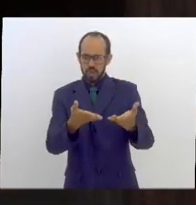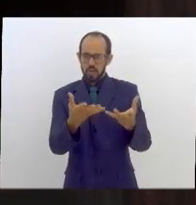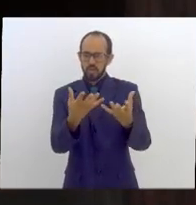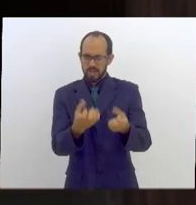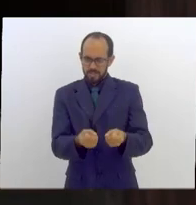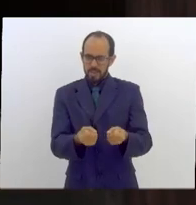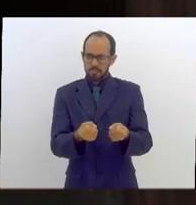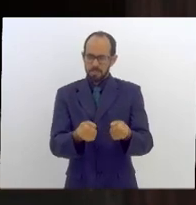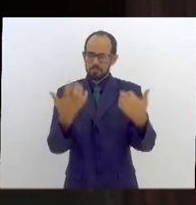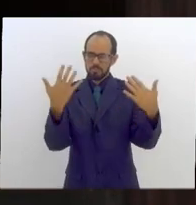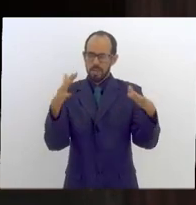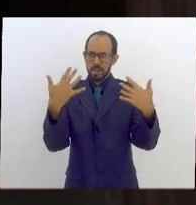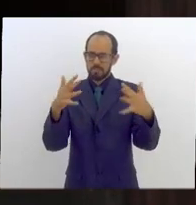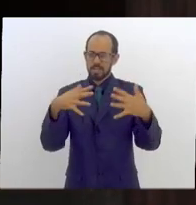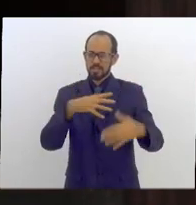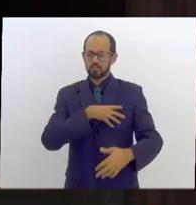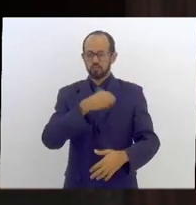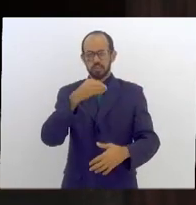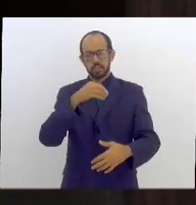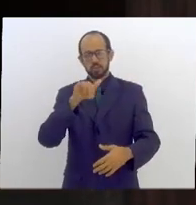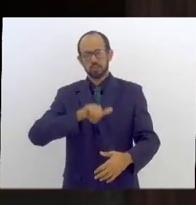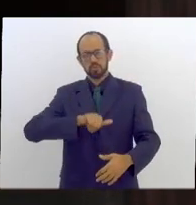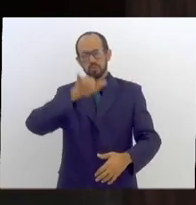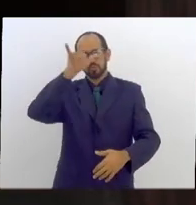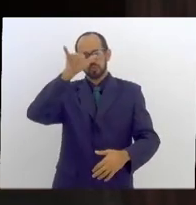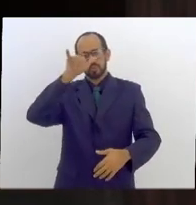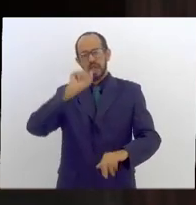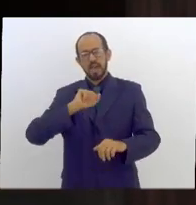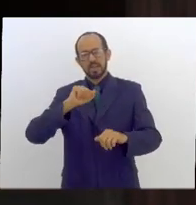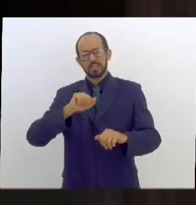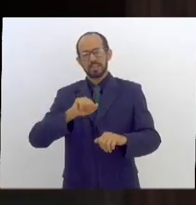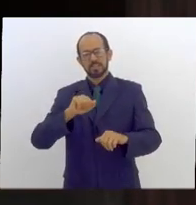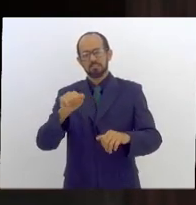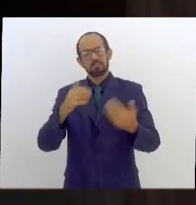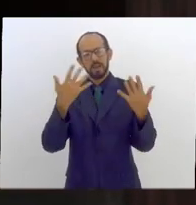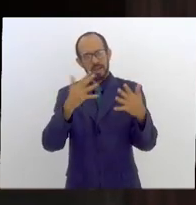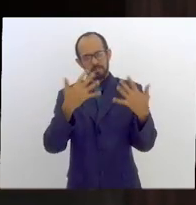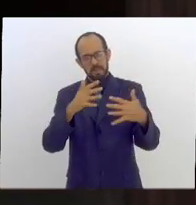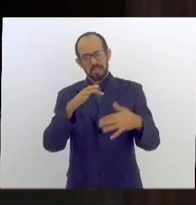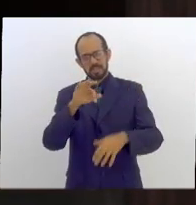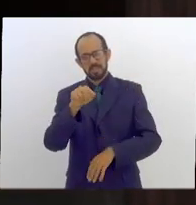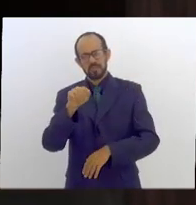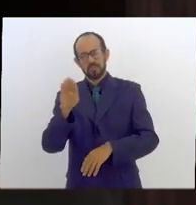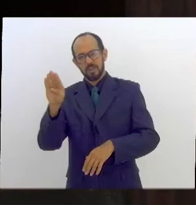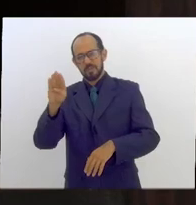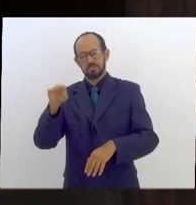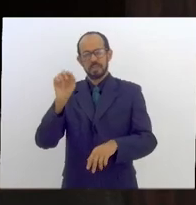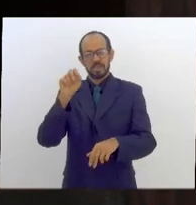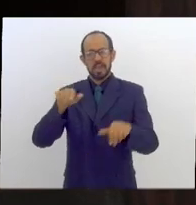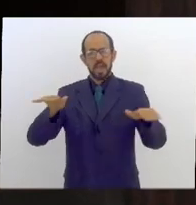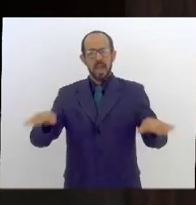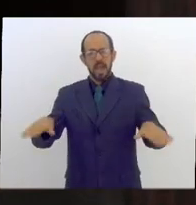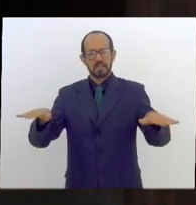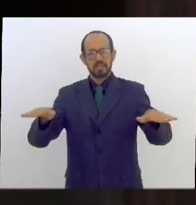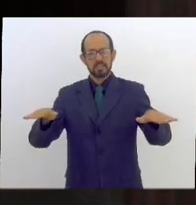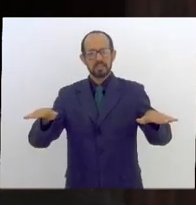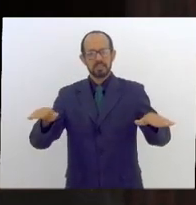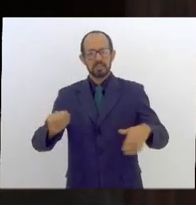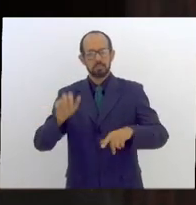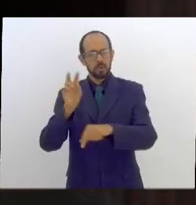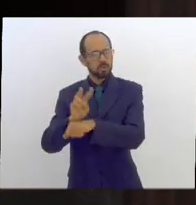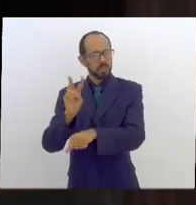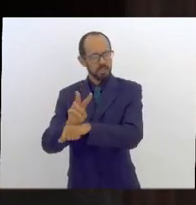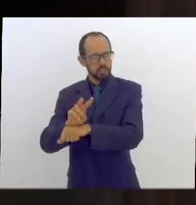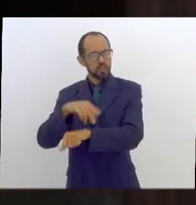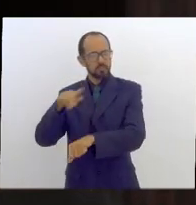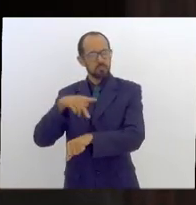Parabéns, filhos altivos dos ares. Parabéns à Força Aérea Brasileira, asas que protegem o país. Tenente